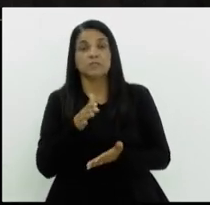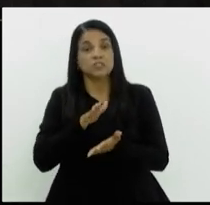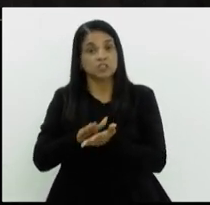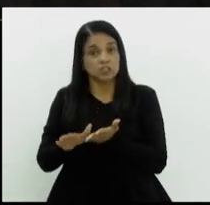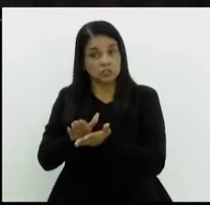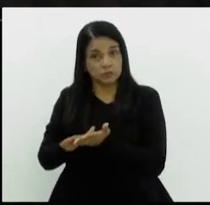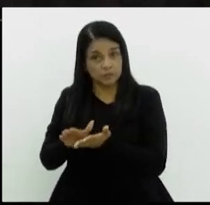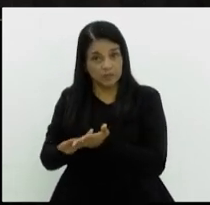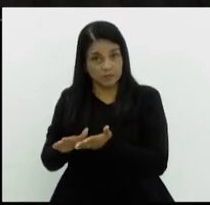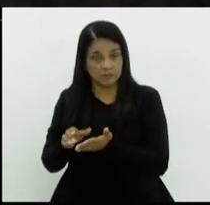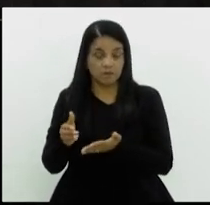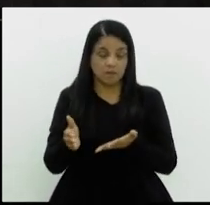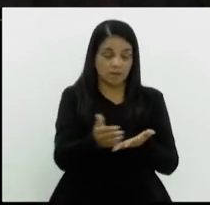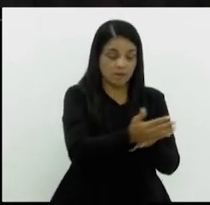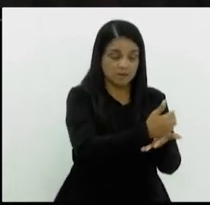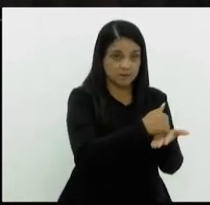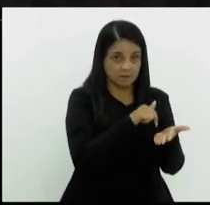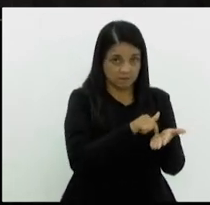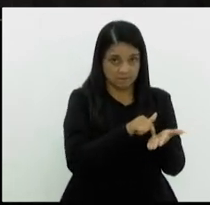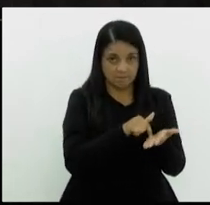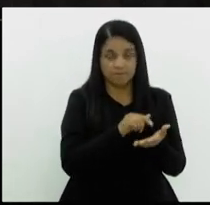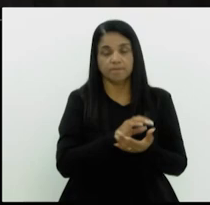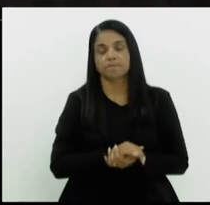As receitas